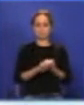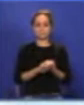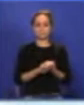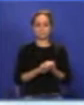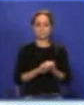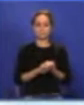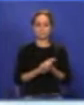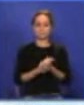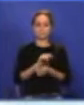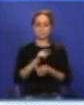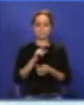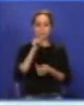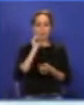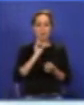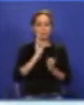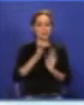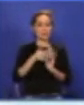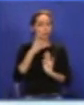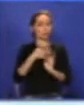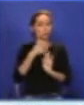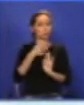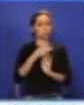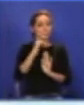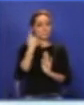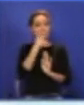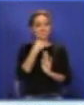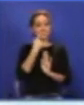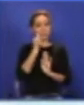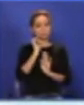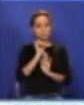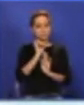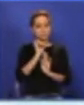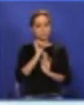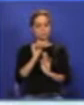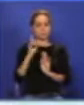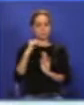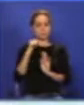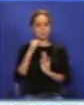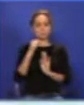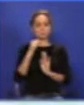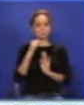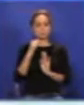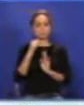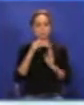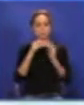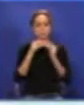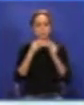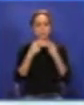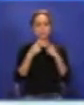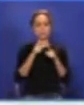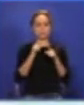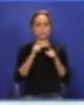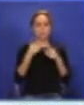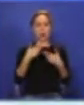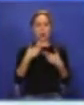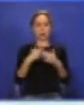esse aparelho. E aqui, receber o quanto antes, não é? Exatamente. mas nós temos também outro tipo de aparelhos que já se vão usando